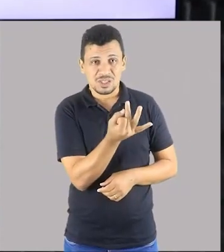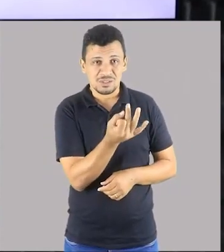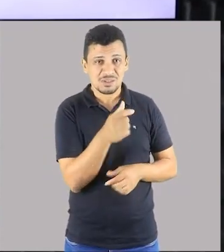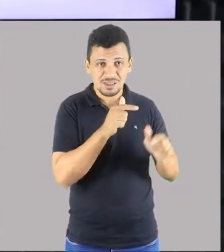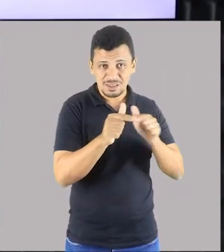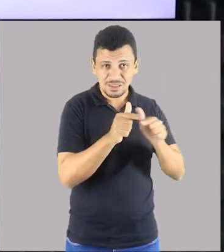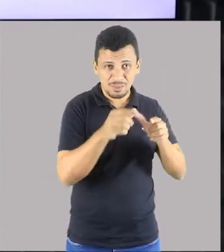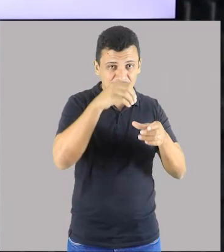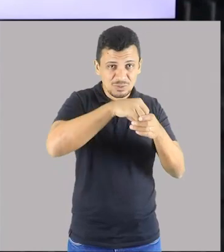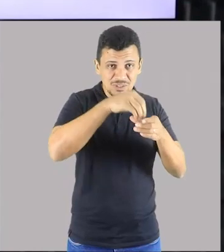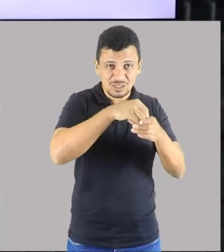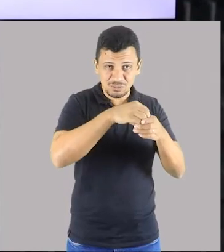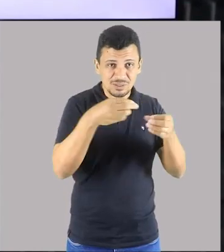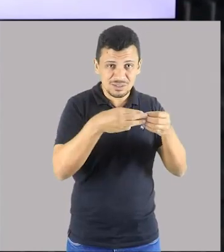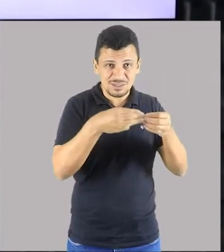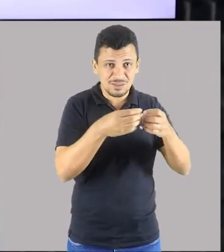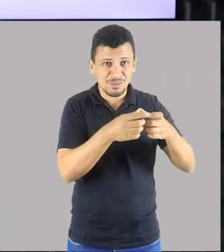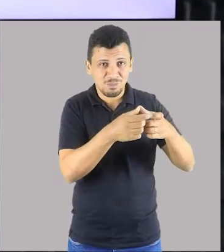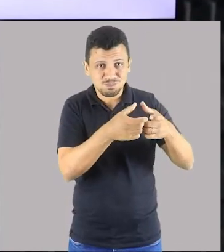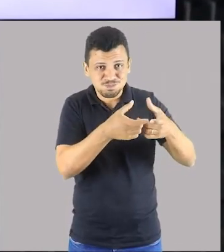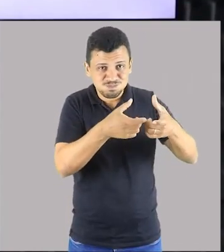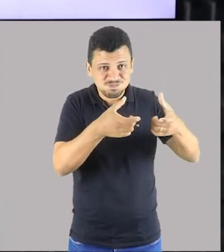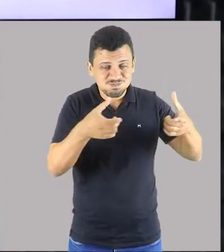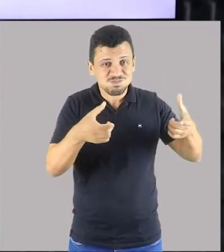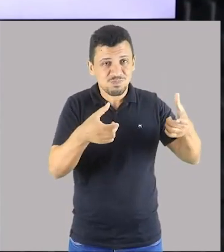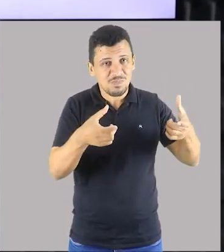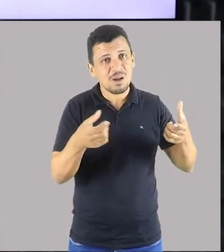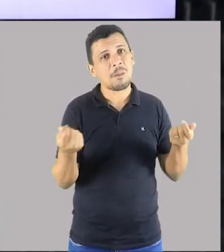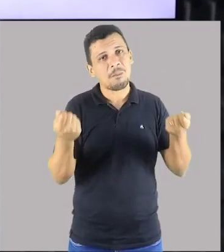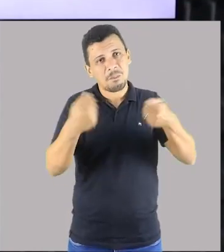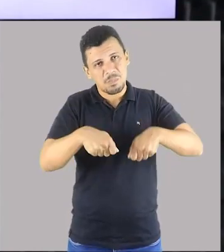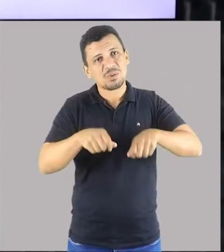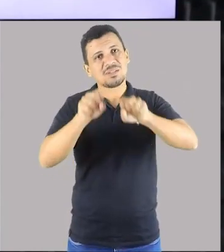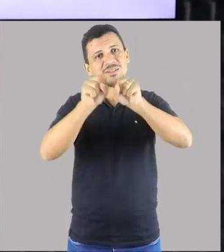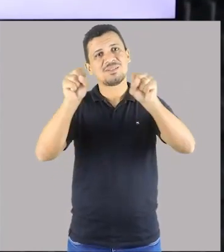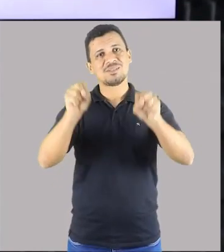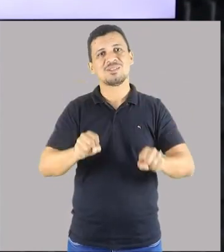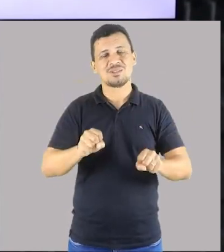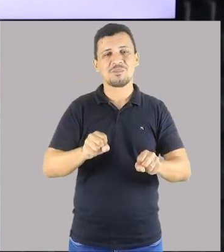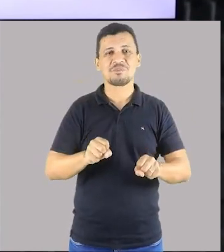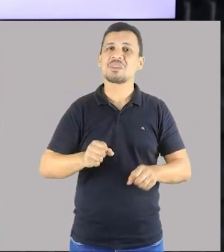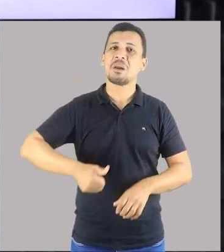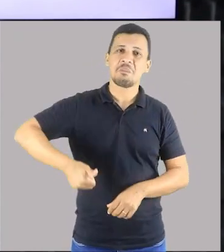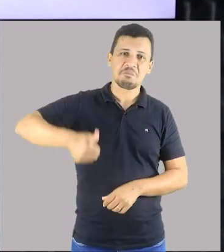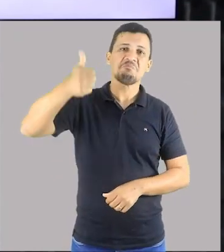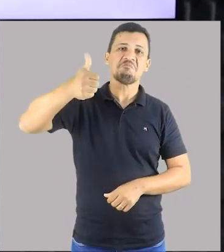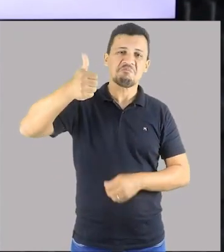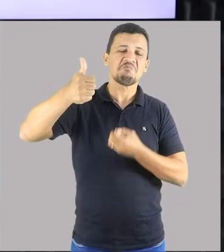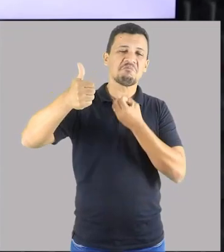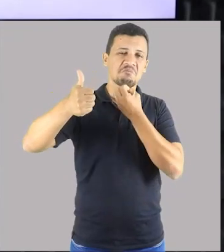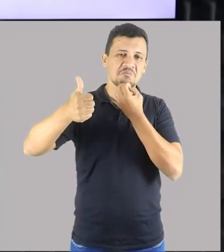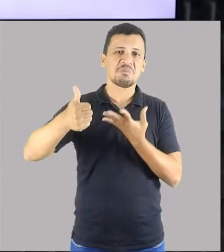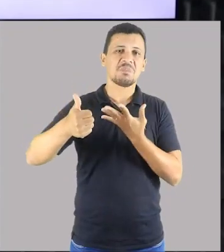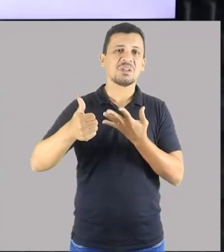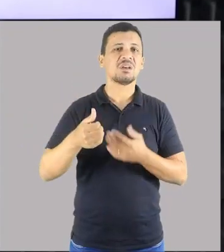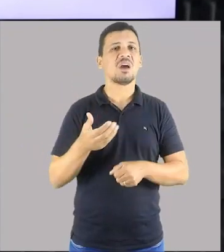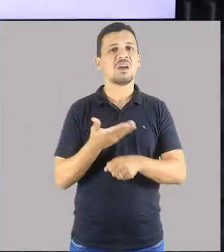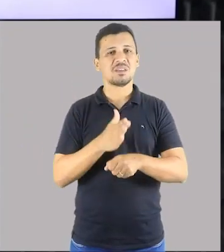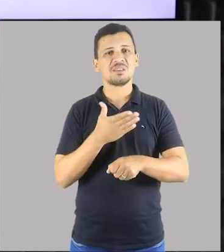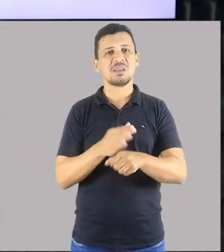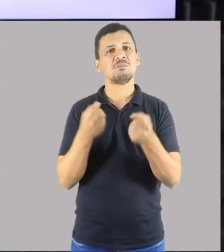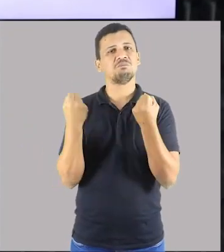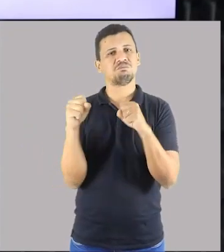aumenta, potencializando o sistema aeróbico. Então, são benefícios que vêm advindo do